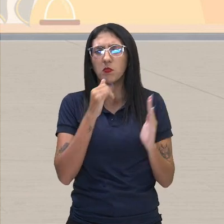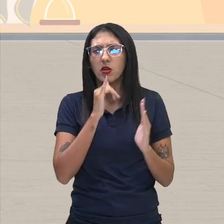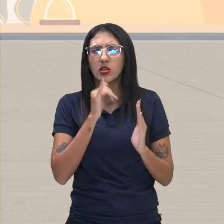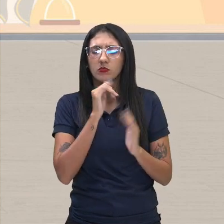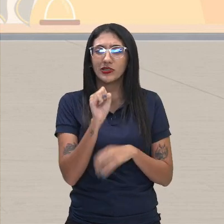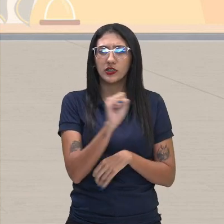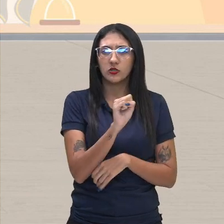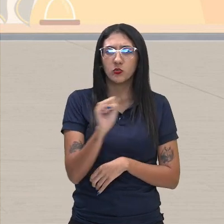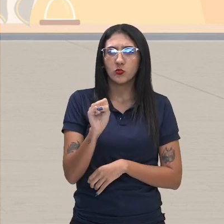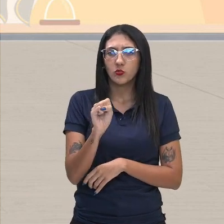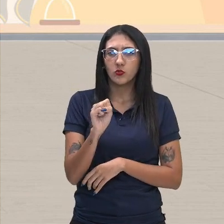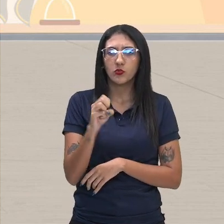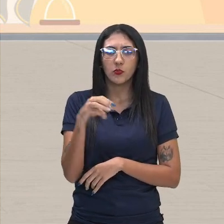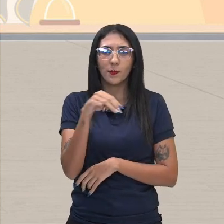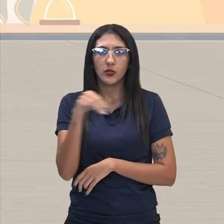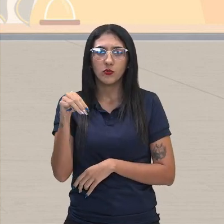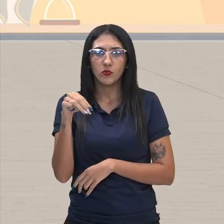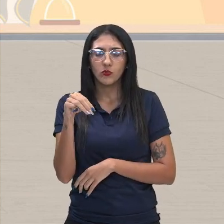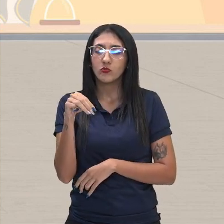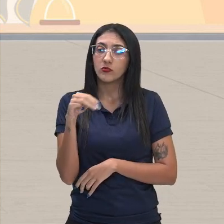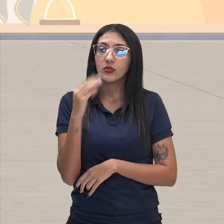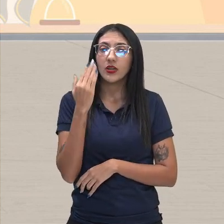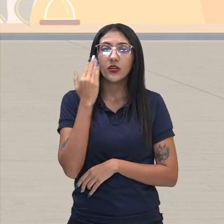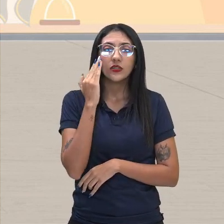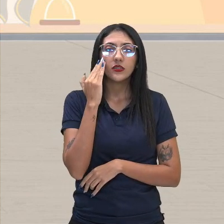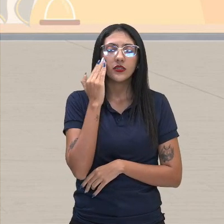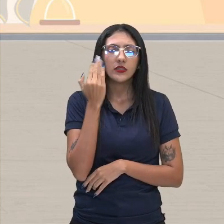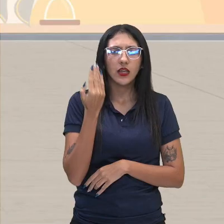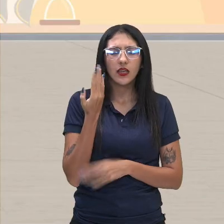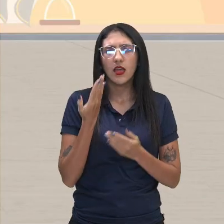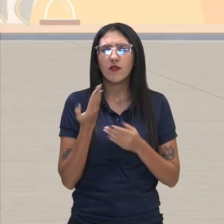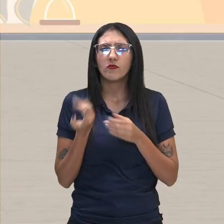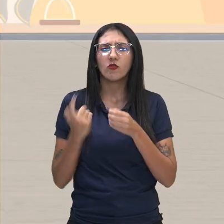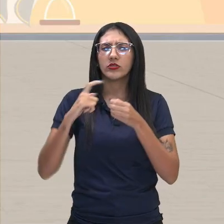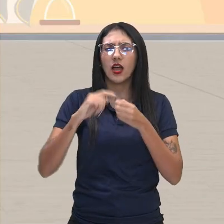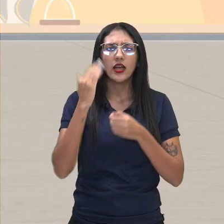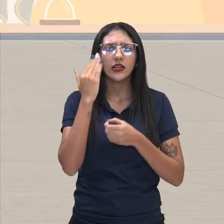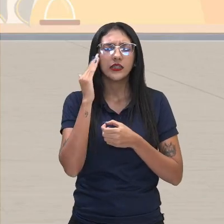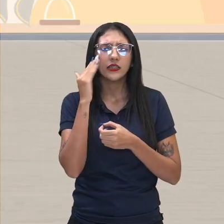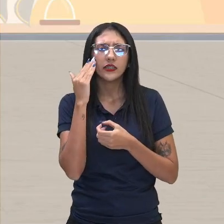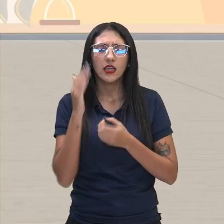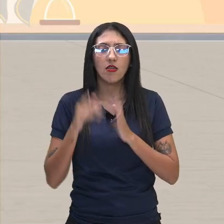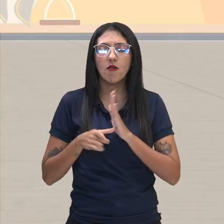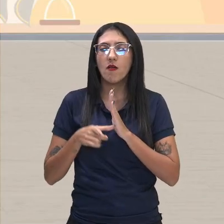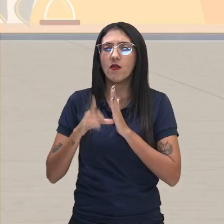minutos, retornar, né, a uma determinada